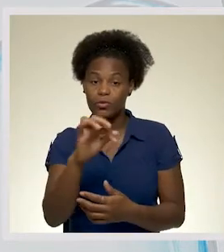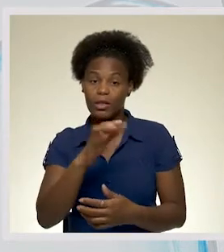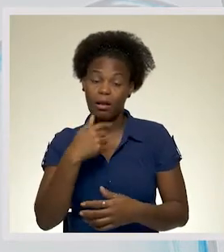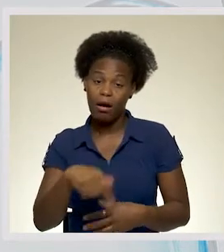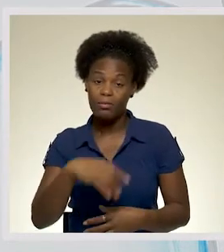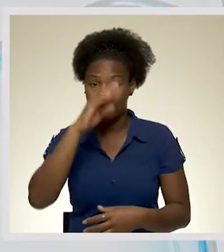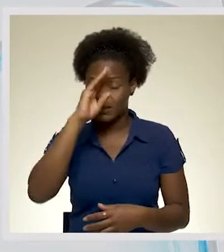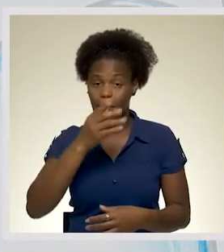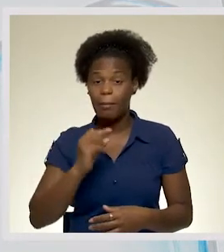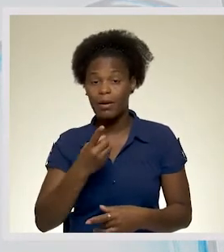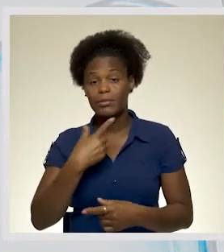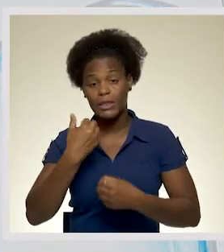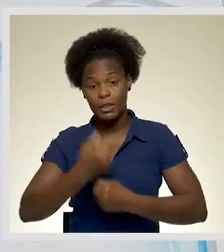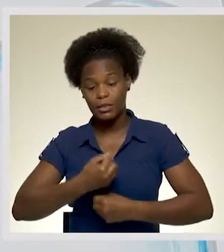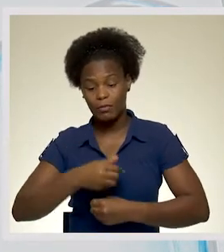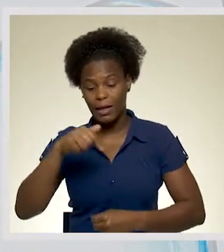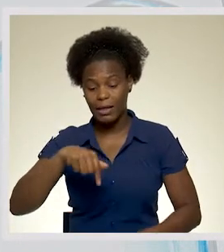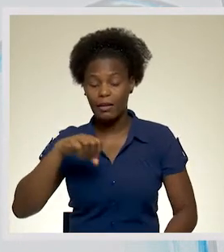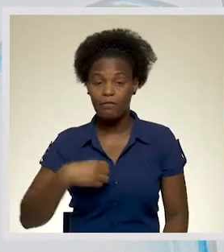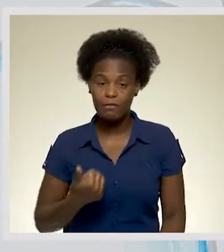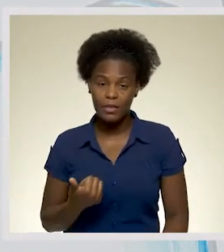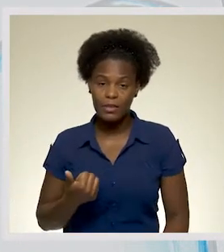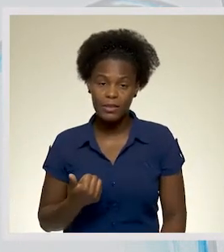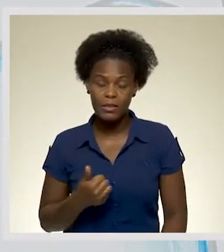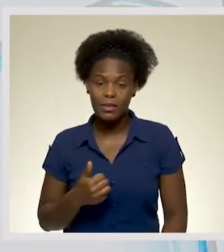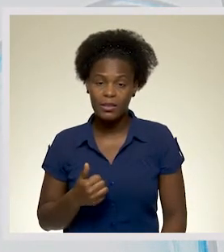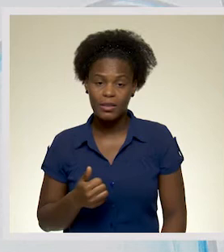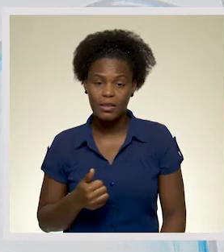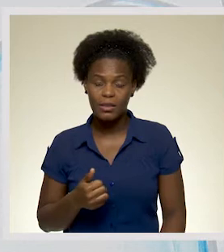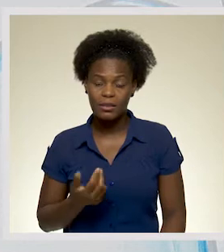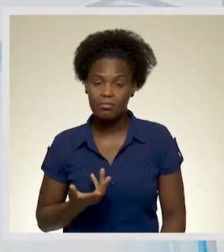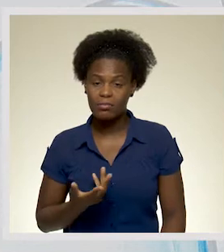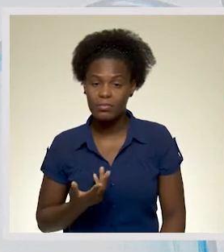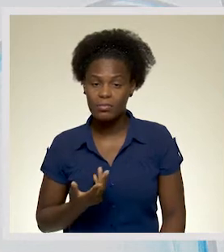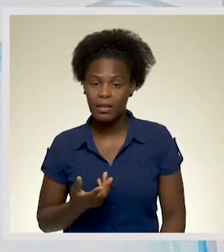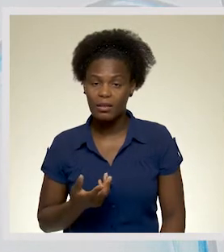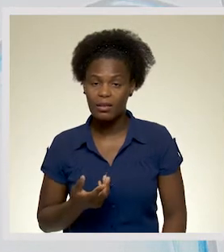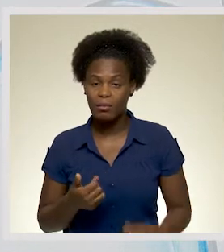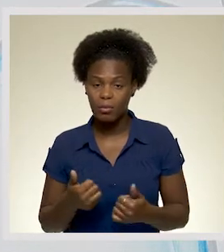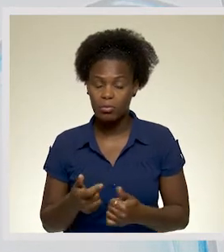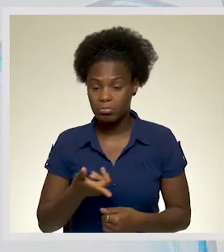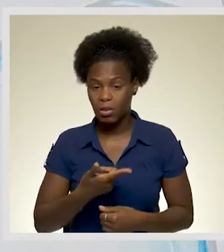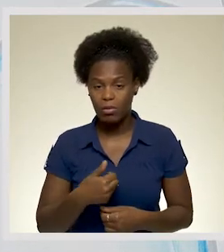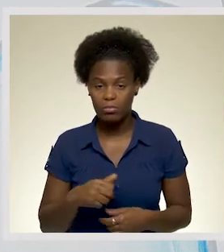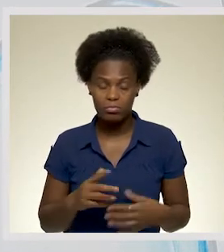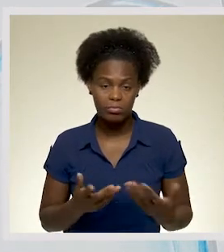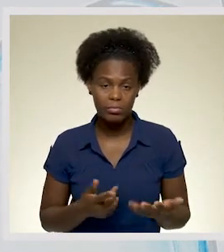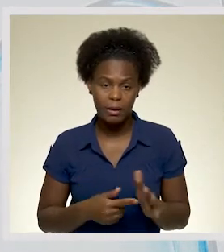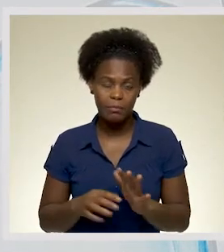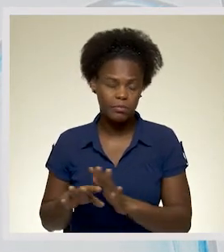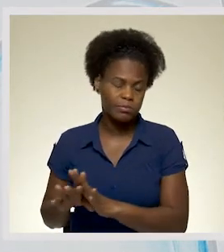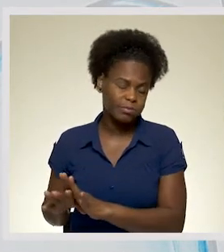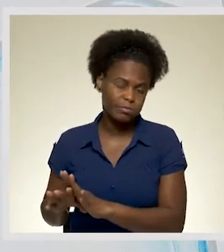termos a sustentabilidade em Cabo Verde, é bom que evitemos